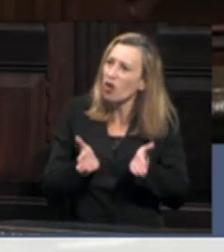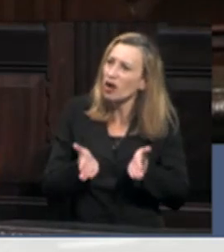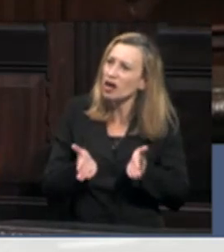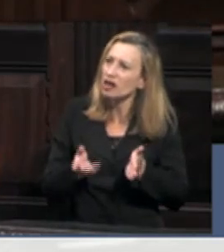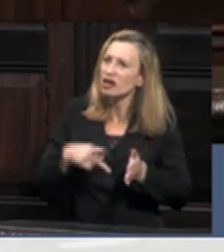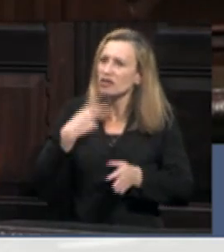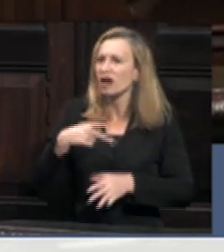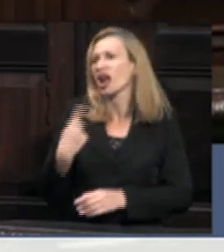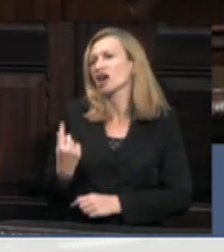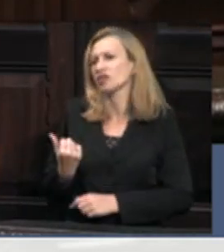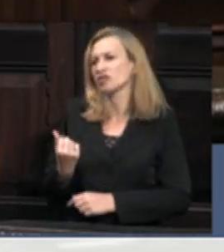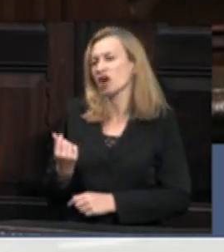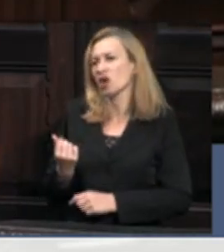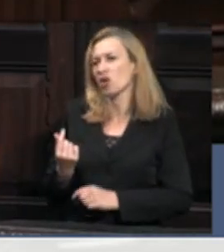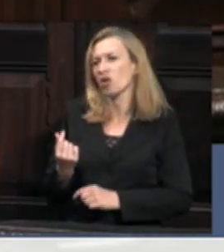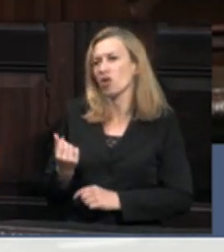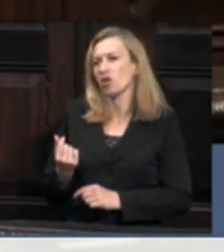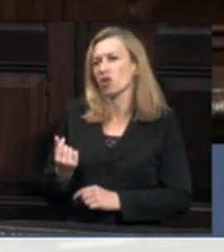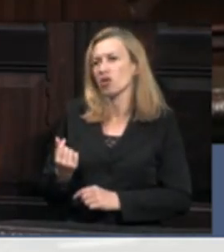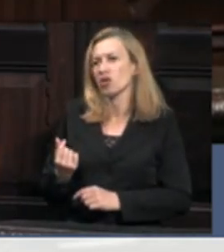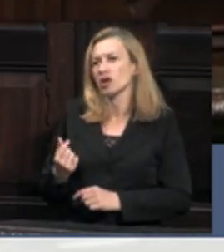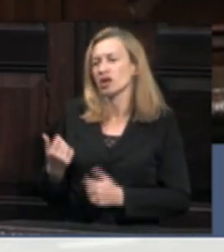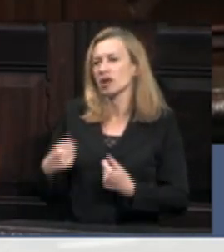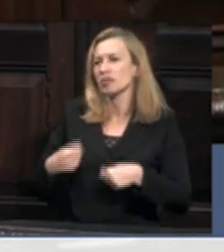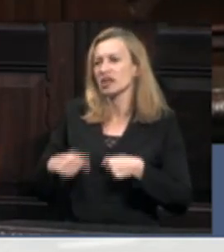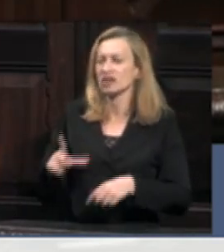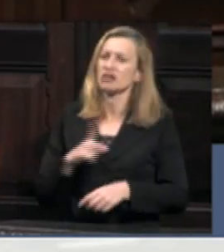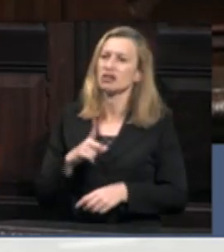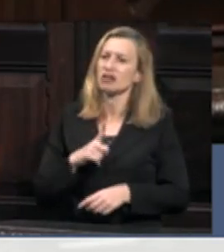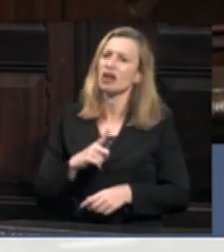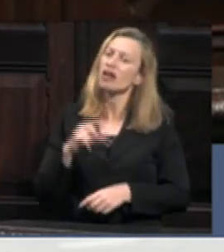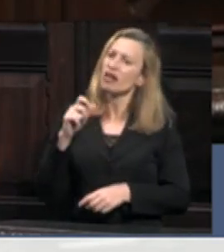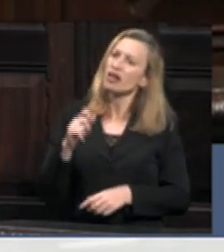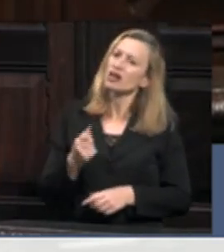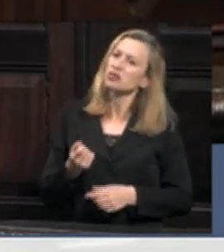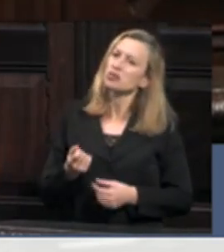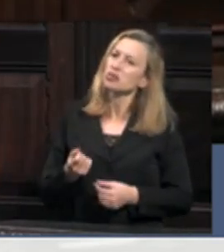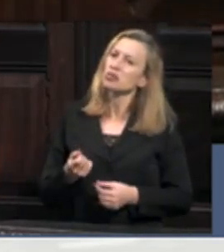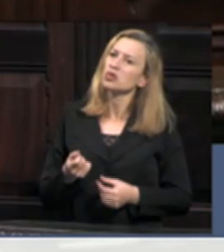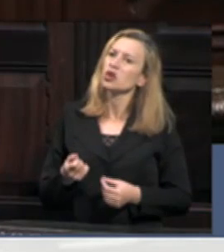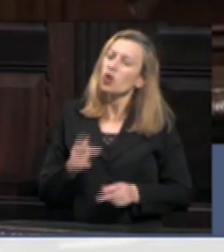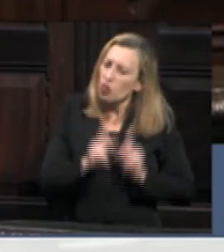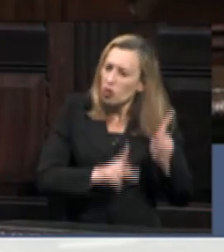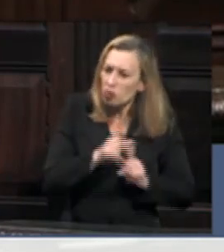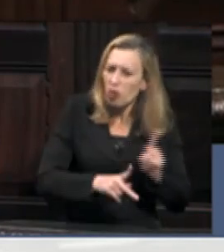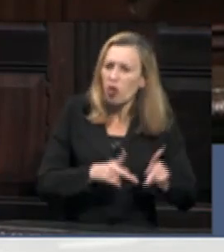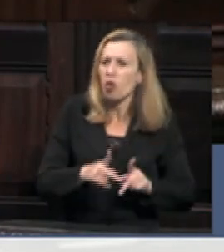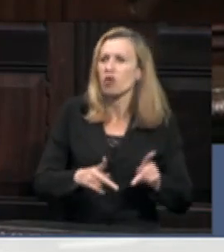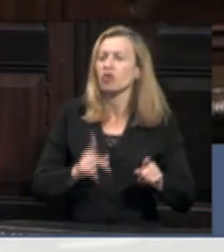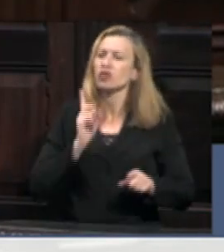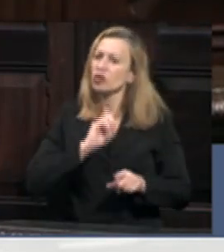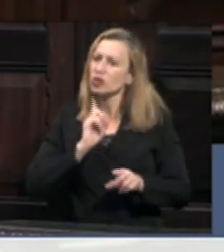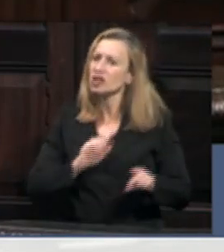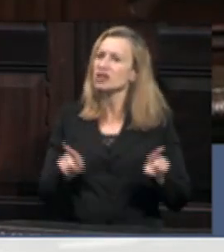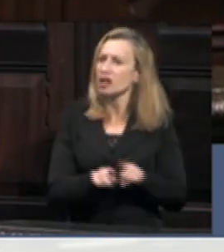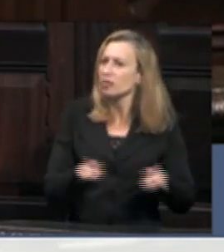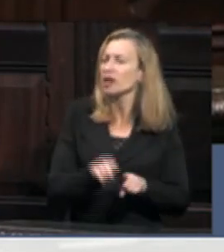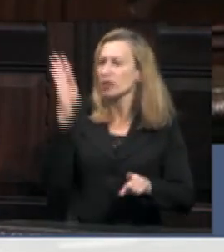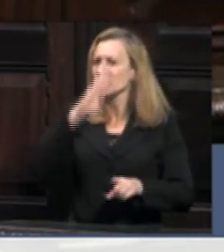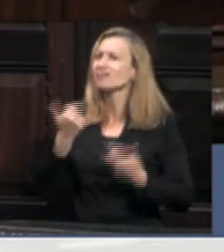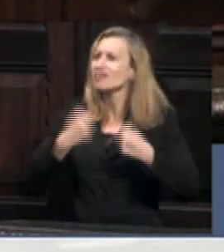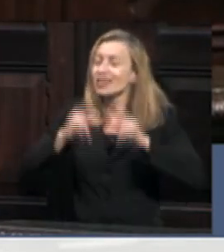déficit de 8 bilhões. É isso que o povo fluminense, o povo brasileiro precisa estar atento.